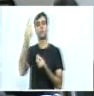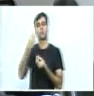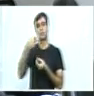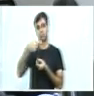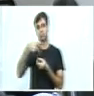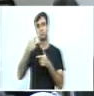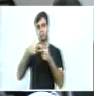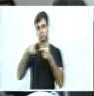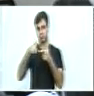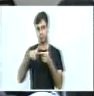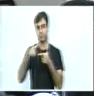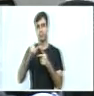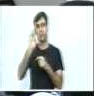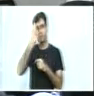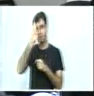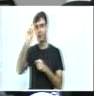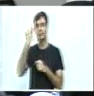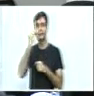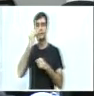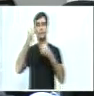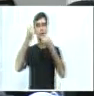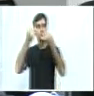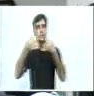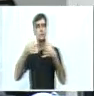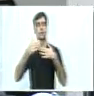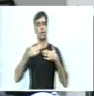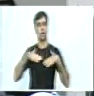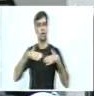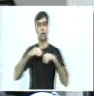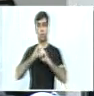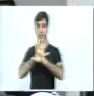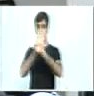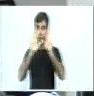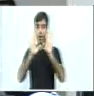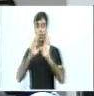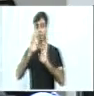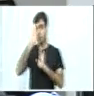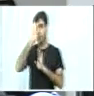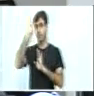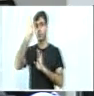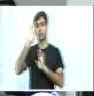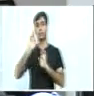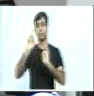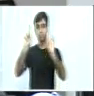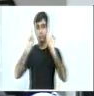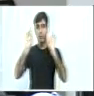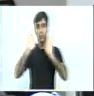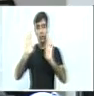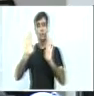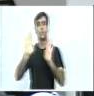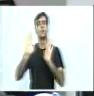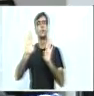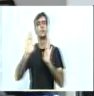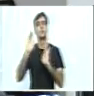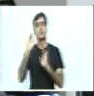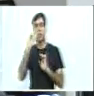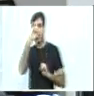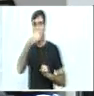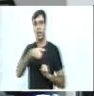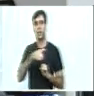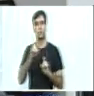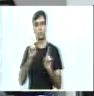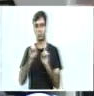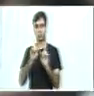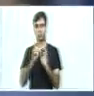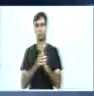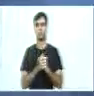todos, por meio de comunicação pacífica e responsável, mas tempestiva com os servidores